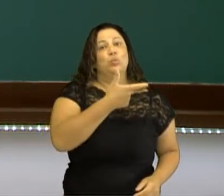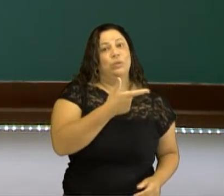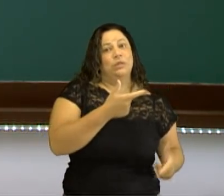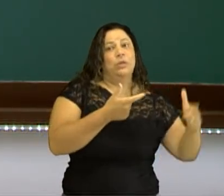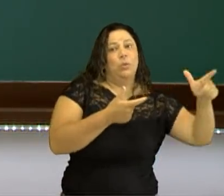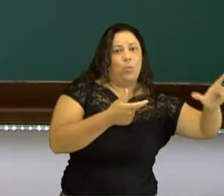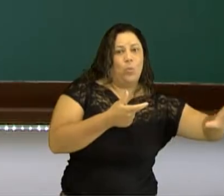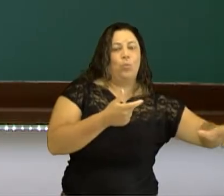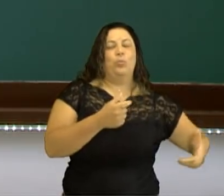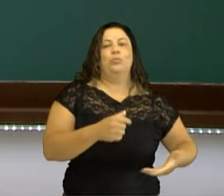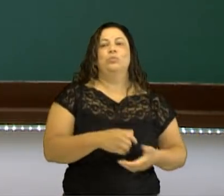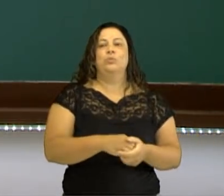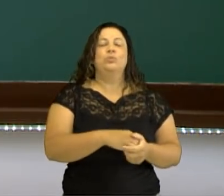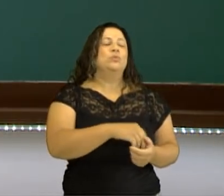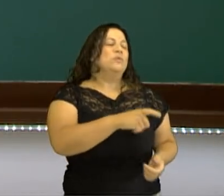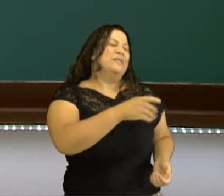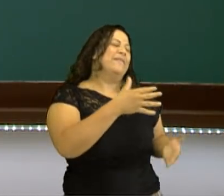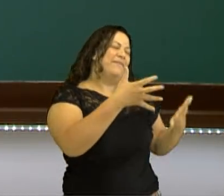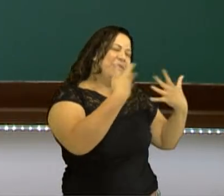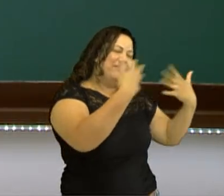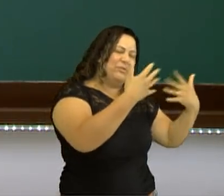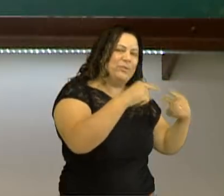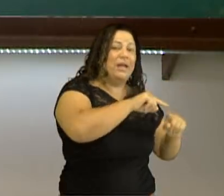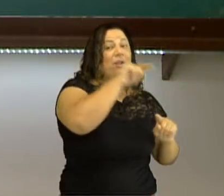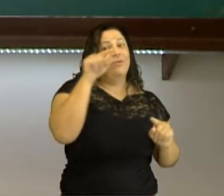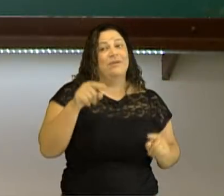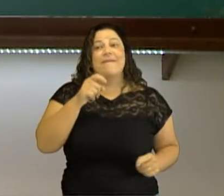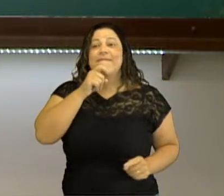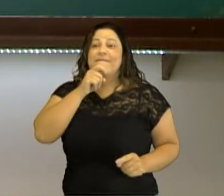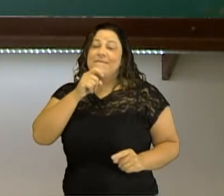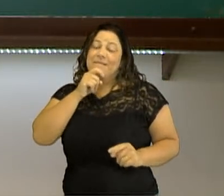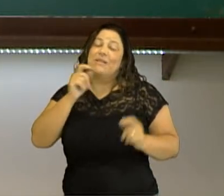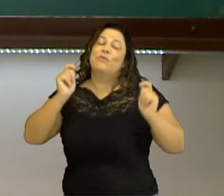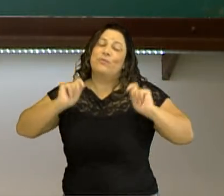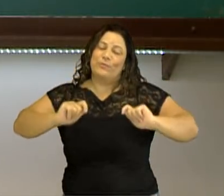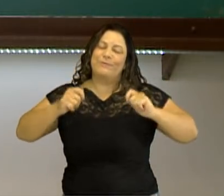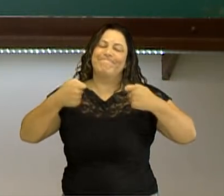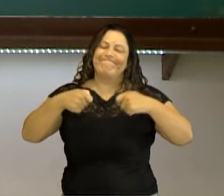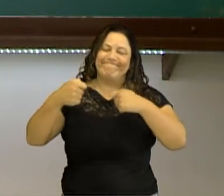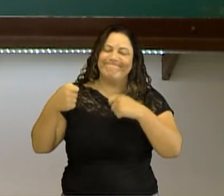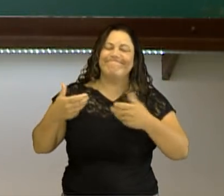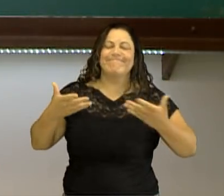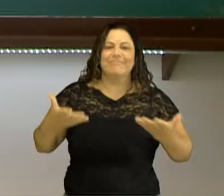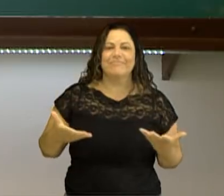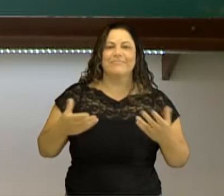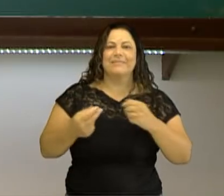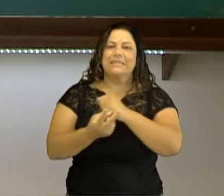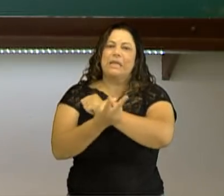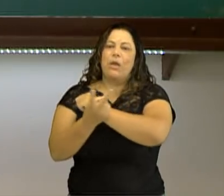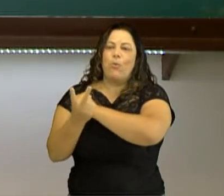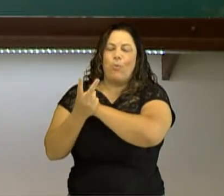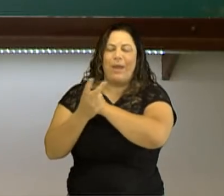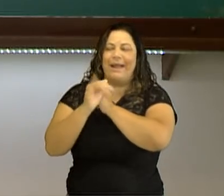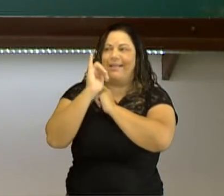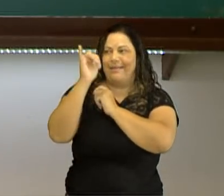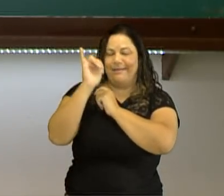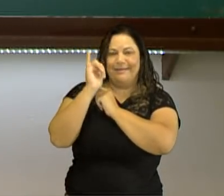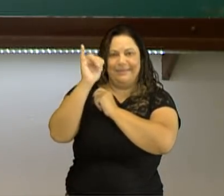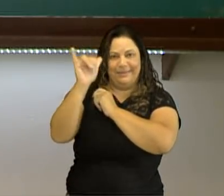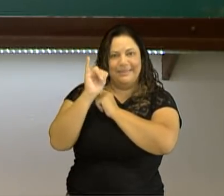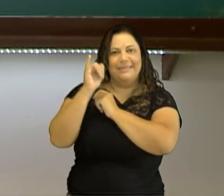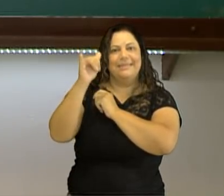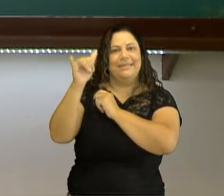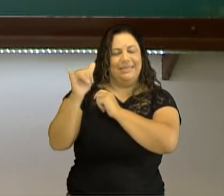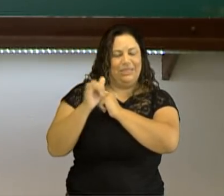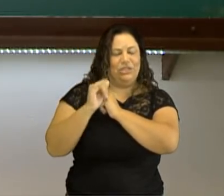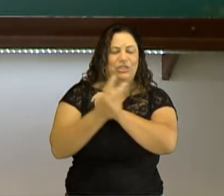fria. Então, essa gordura estocada no corpo humano, ela tem sim função, reservar energia e também atuar